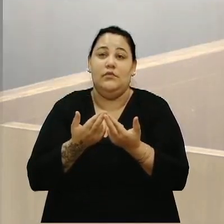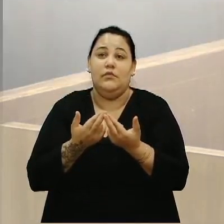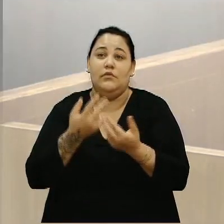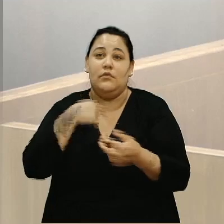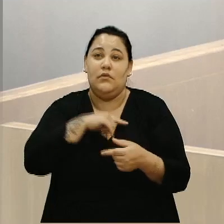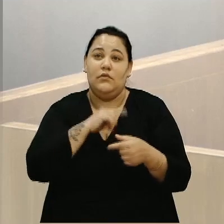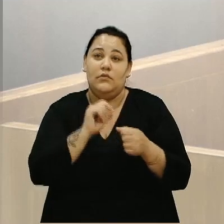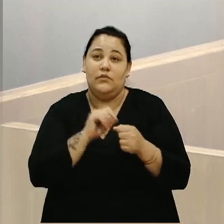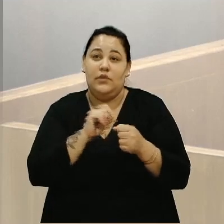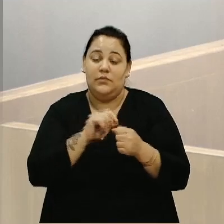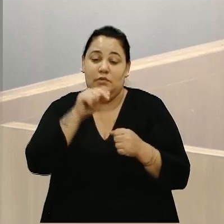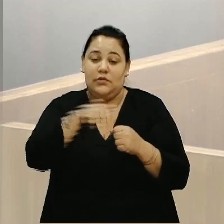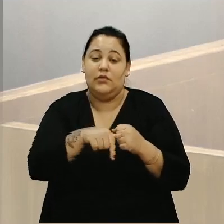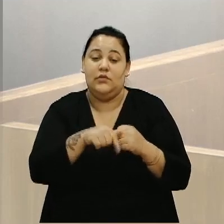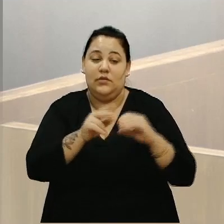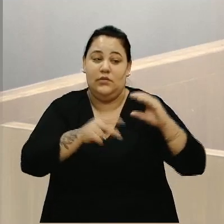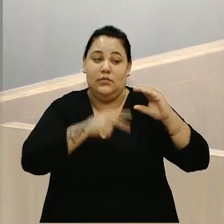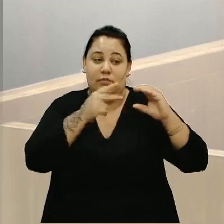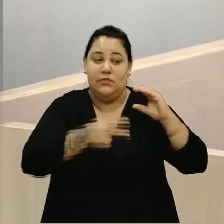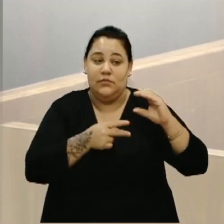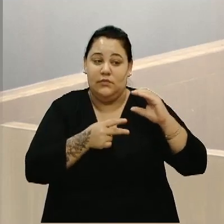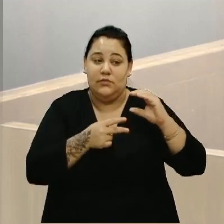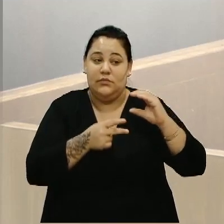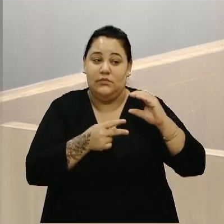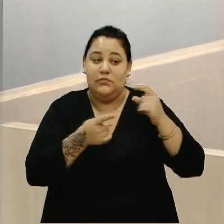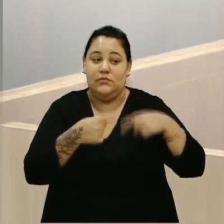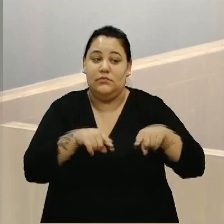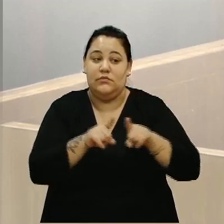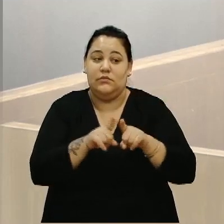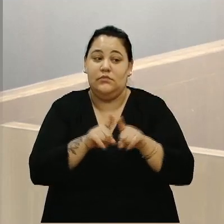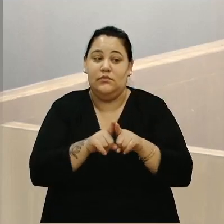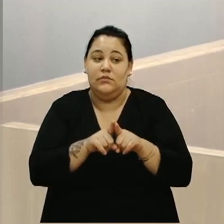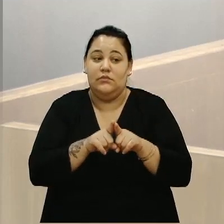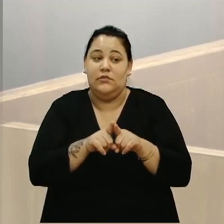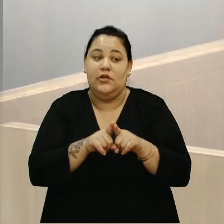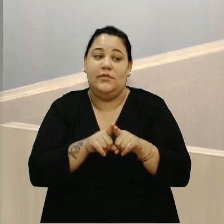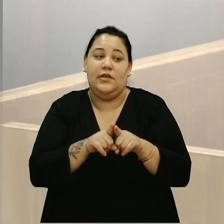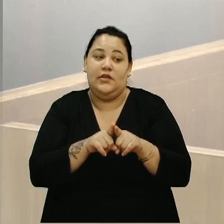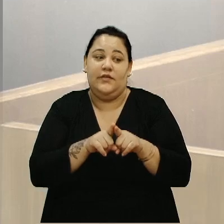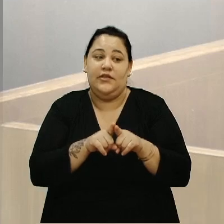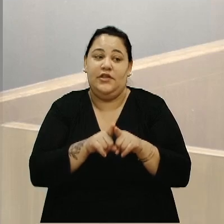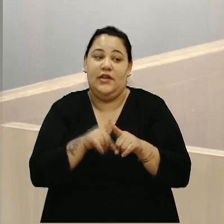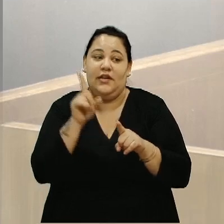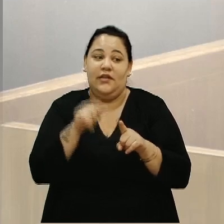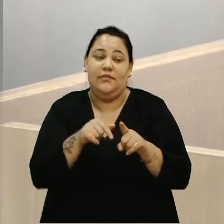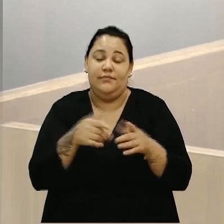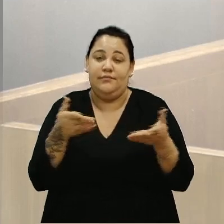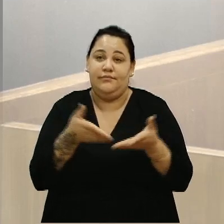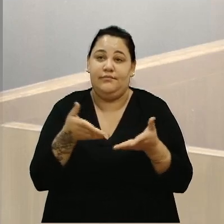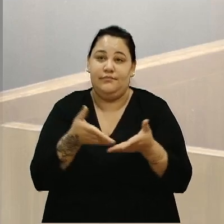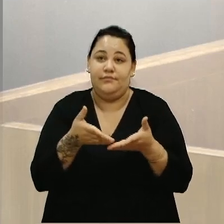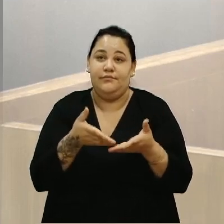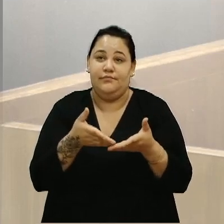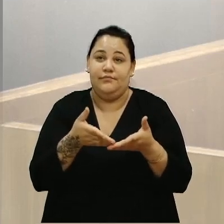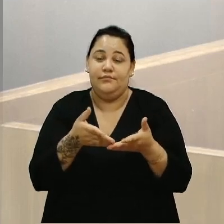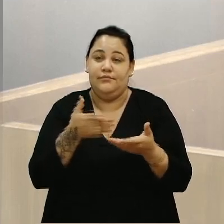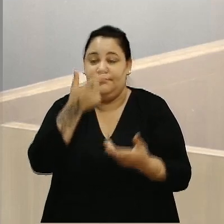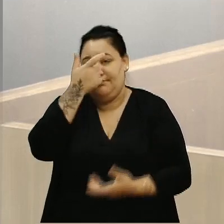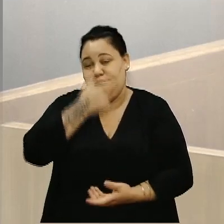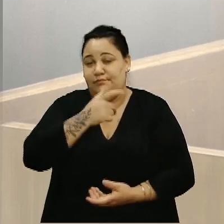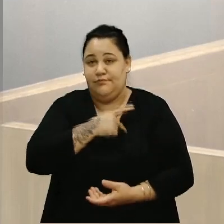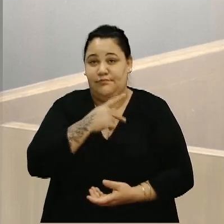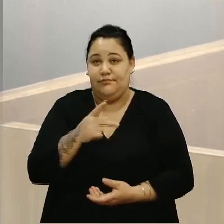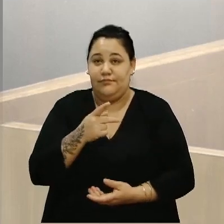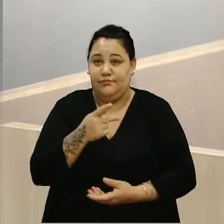casualmente nessa casa, condenada à época pela CLPC, acho que a presidência era